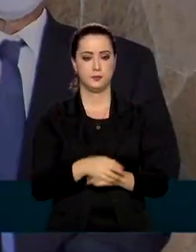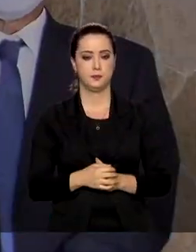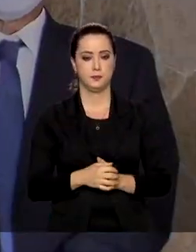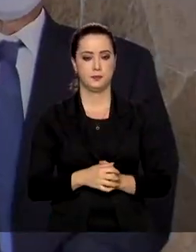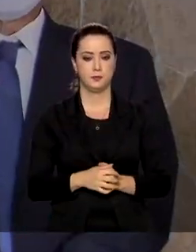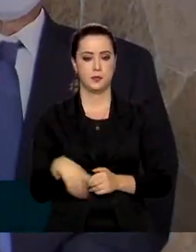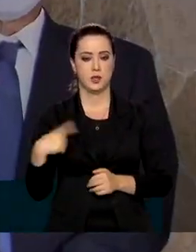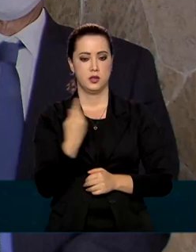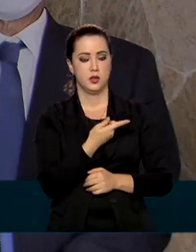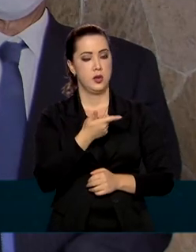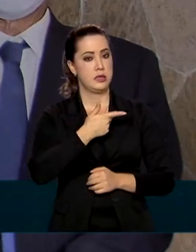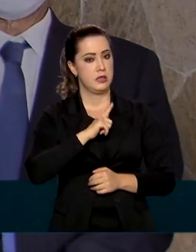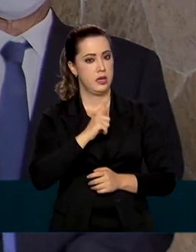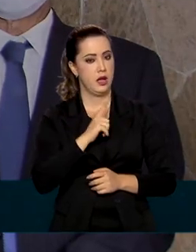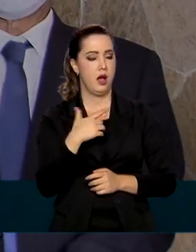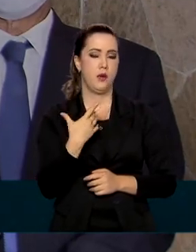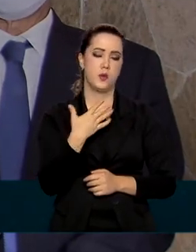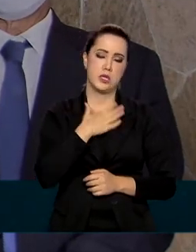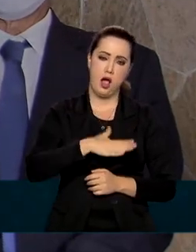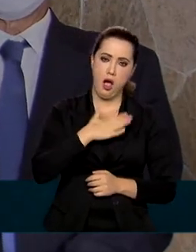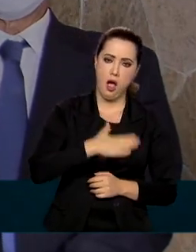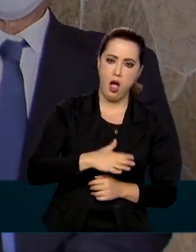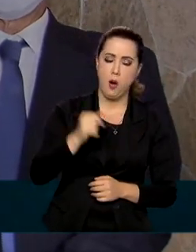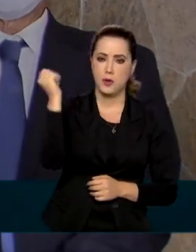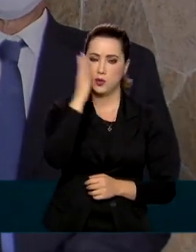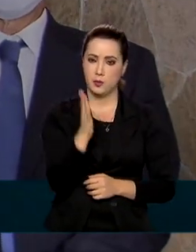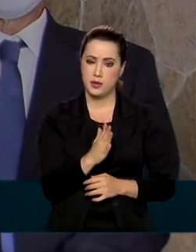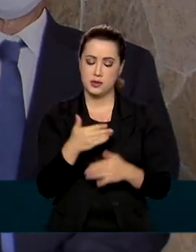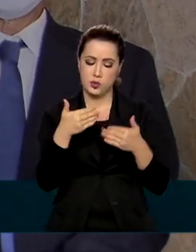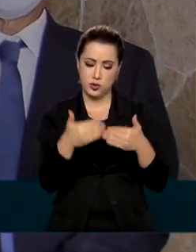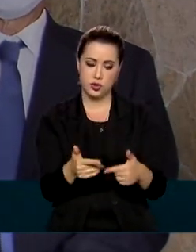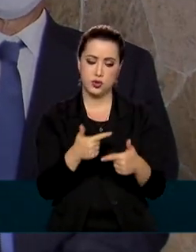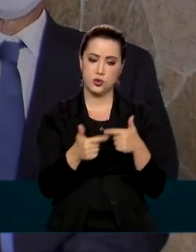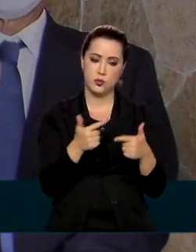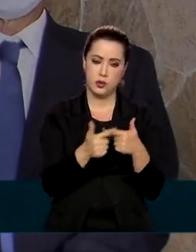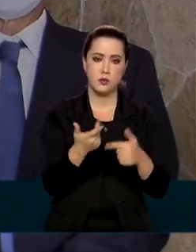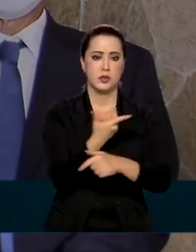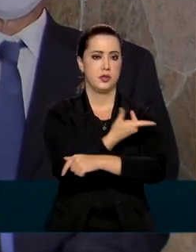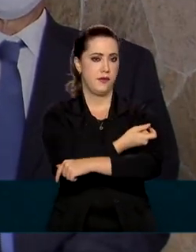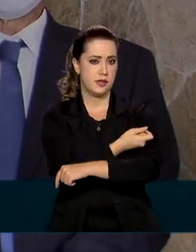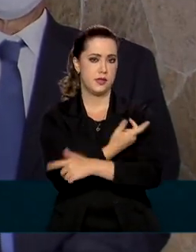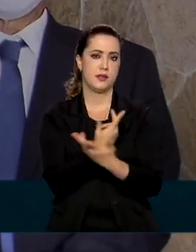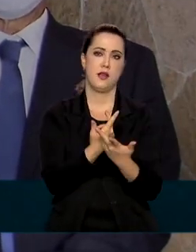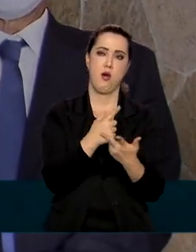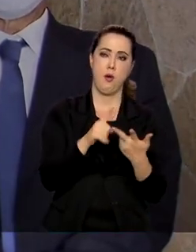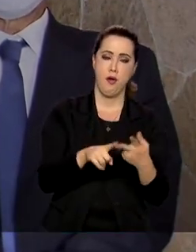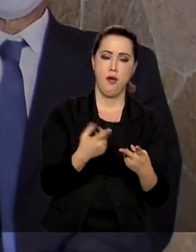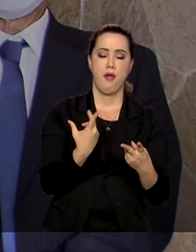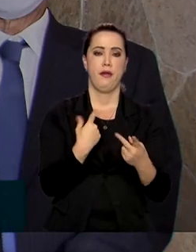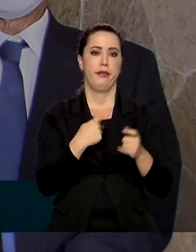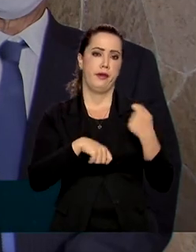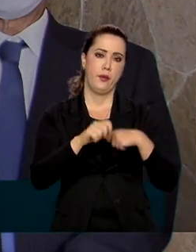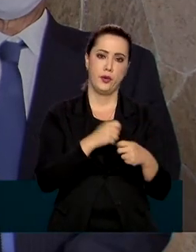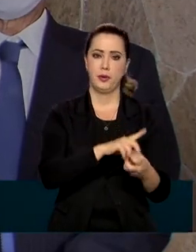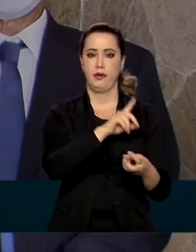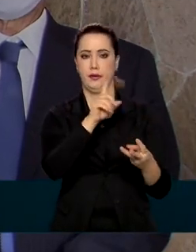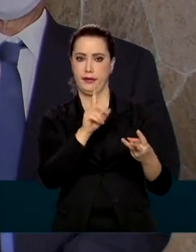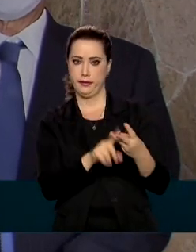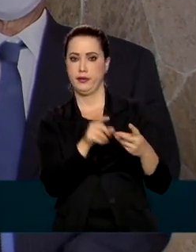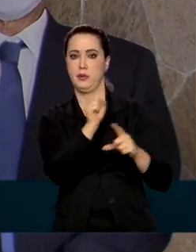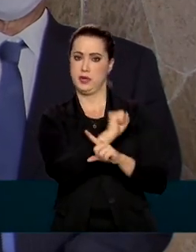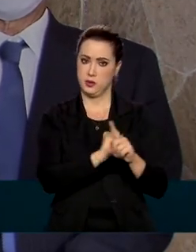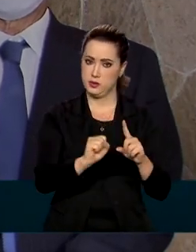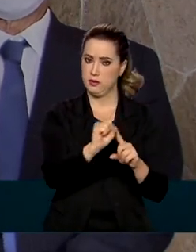tenhamos tranquilidade no Brasil de enfrentarmos o problema da vacinação, da pauta econômica e da pauta